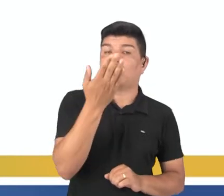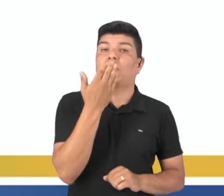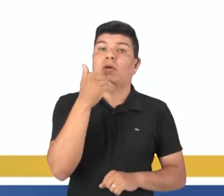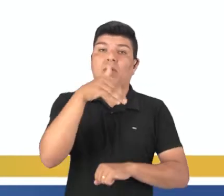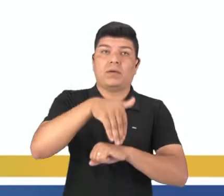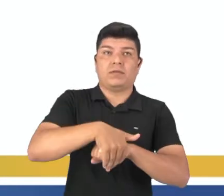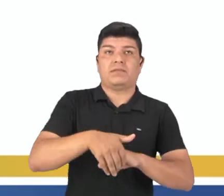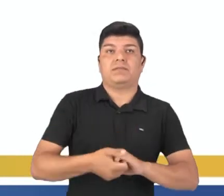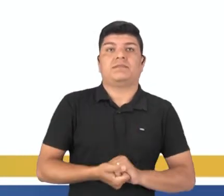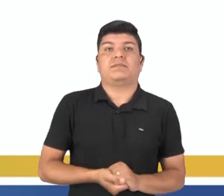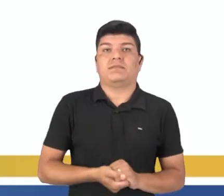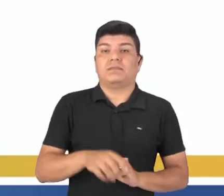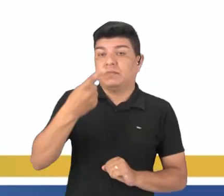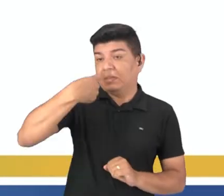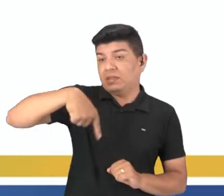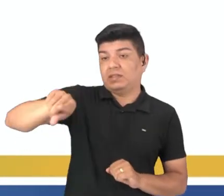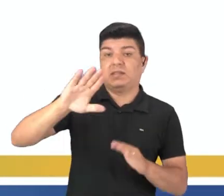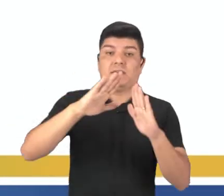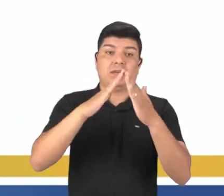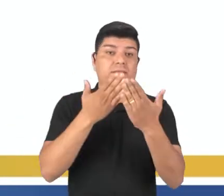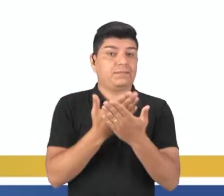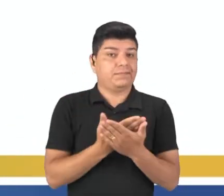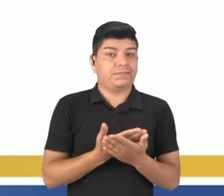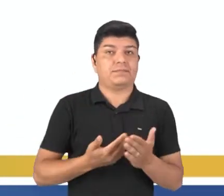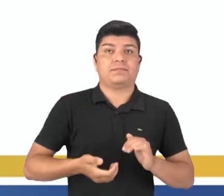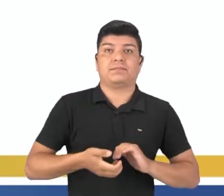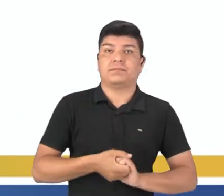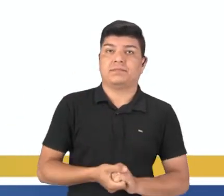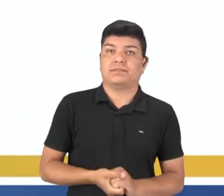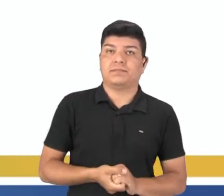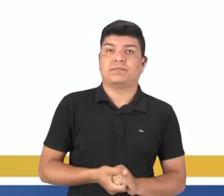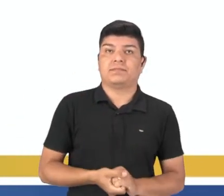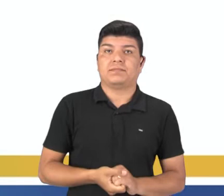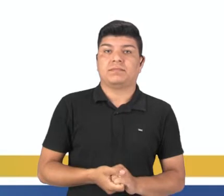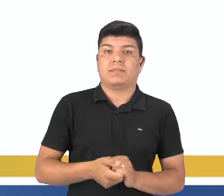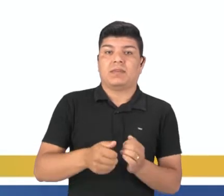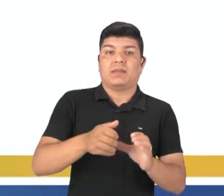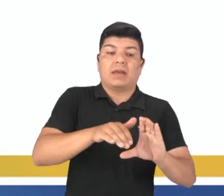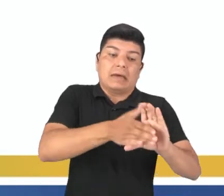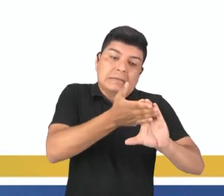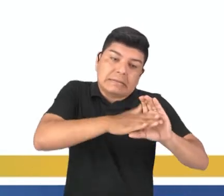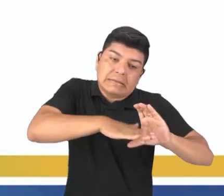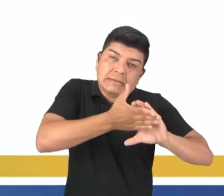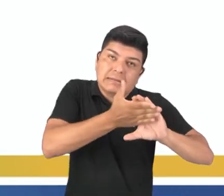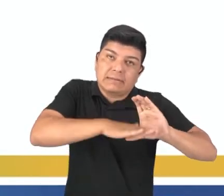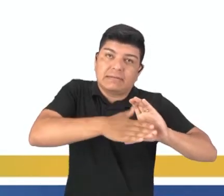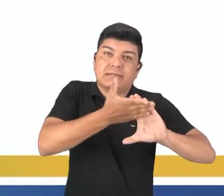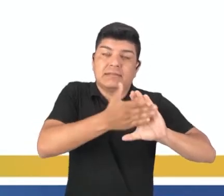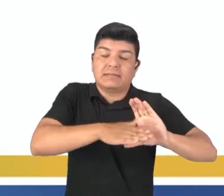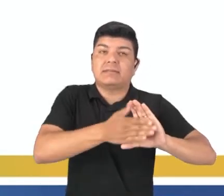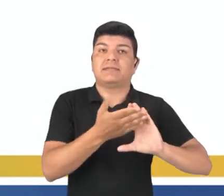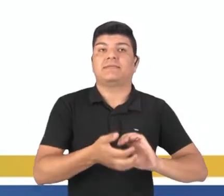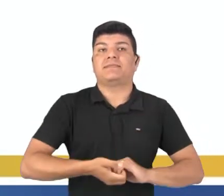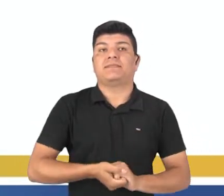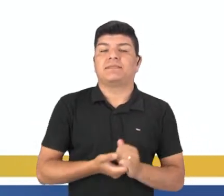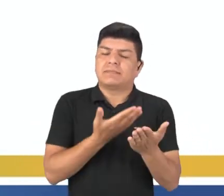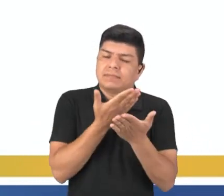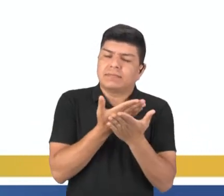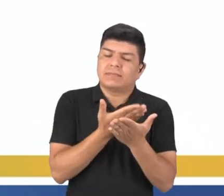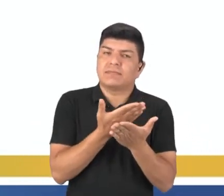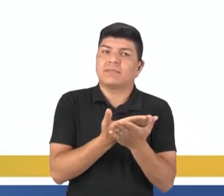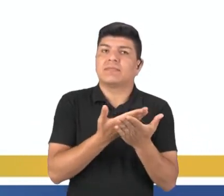Tati Skol e para escola Gilda dichas lavar os pratos lavar louça né estande